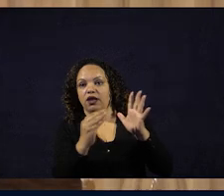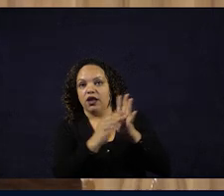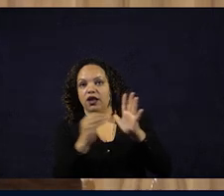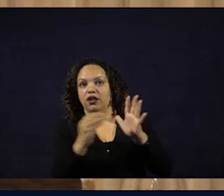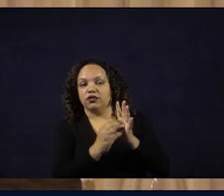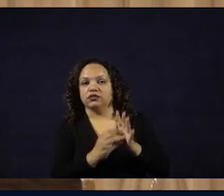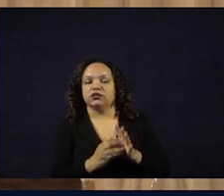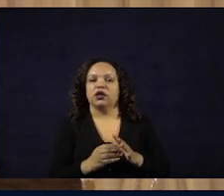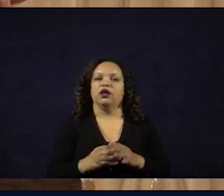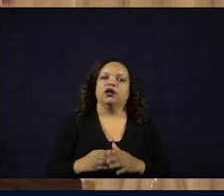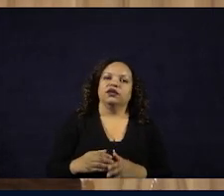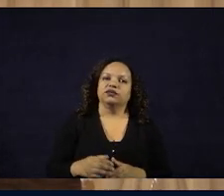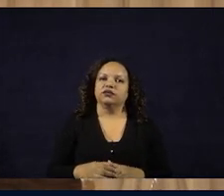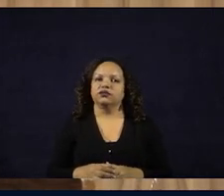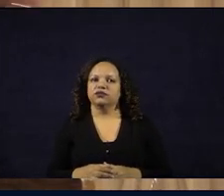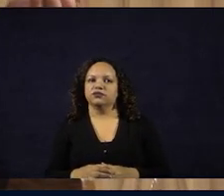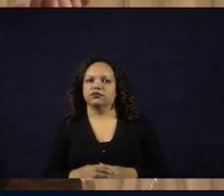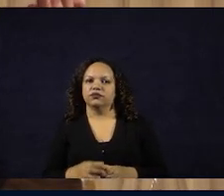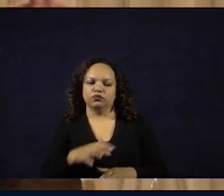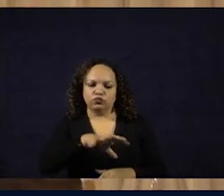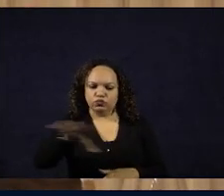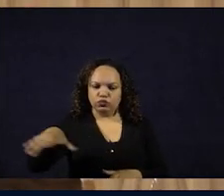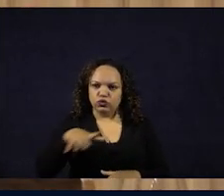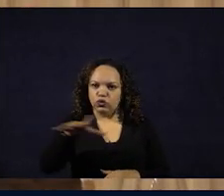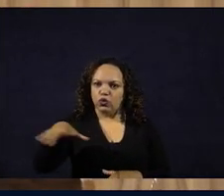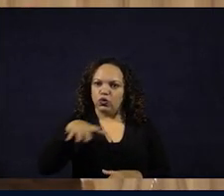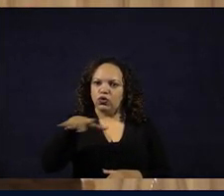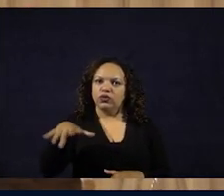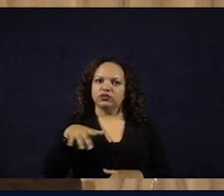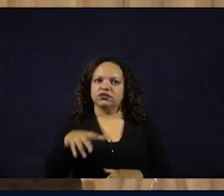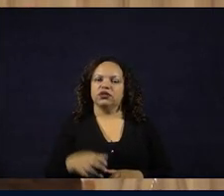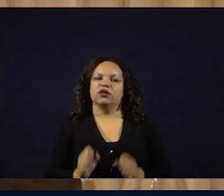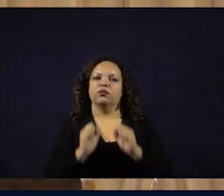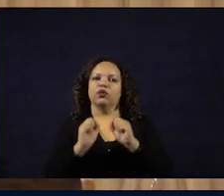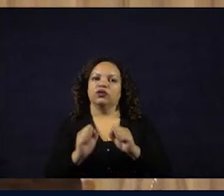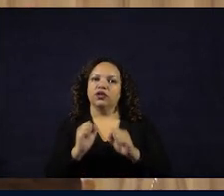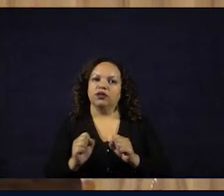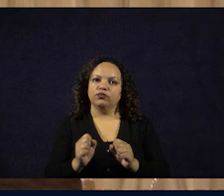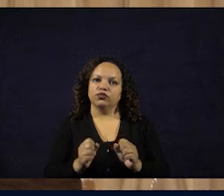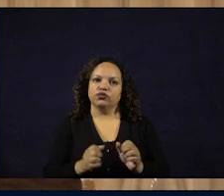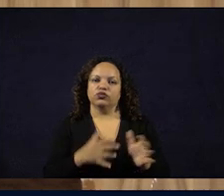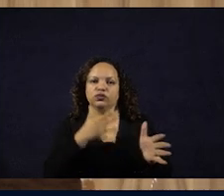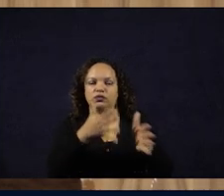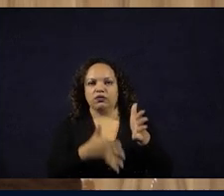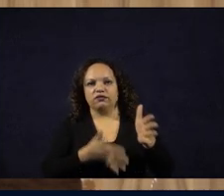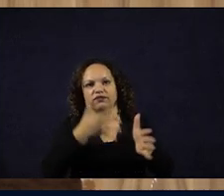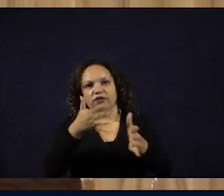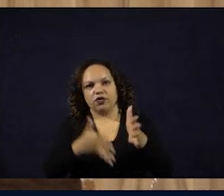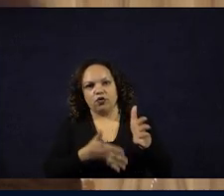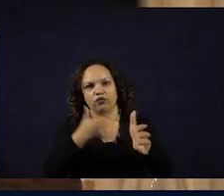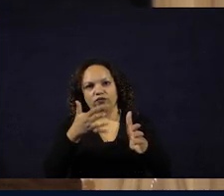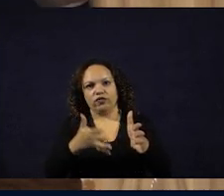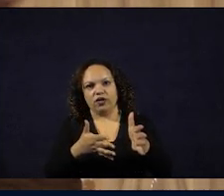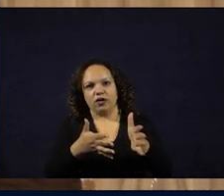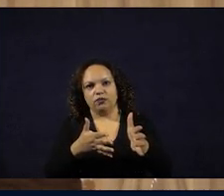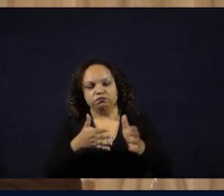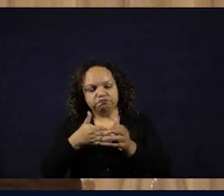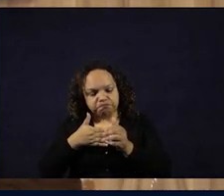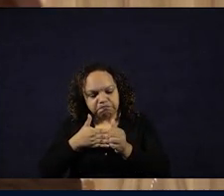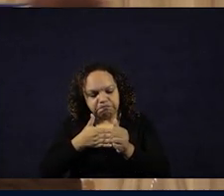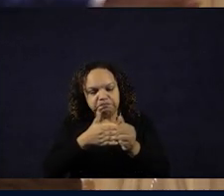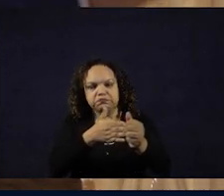em áreas, como nós chamamos as short lines, que você pode usar uma ferrovia tronco para